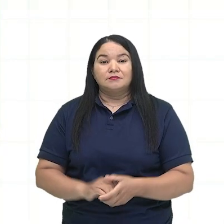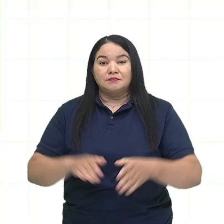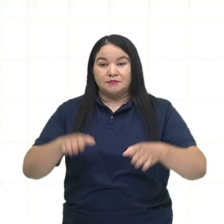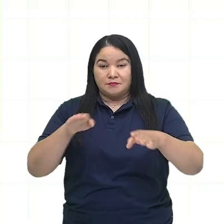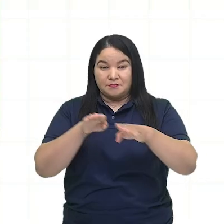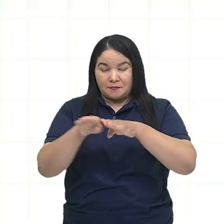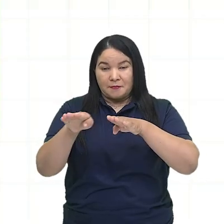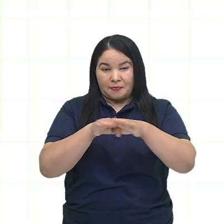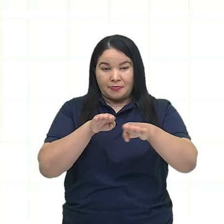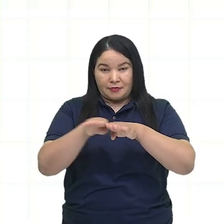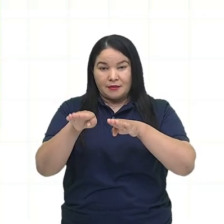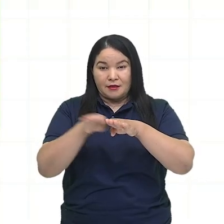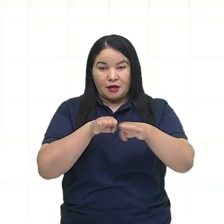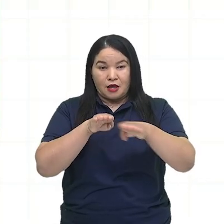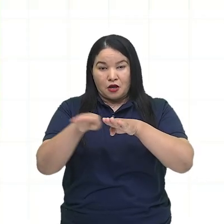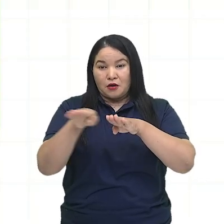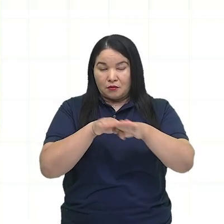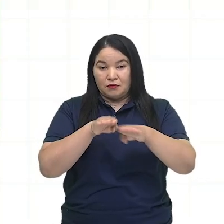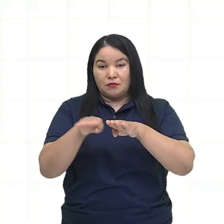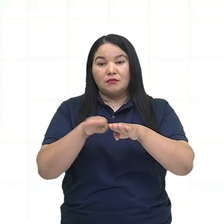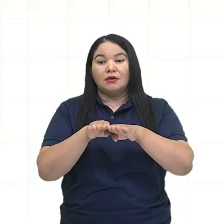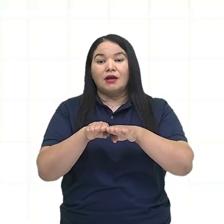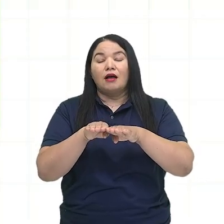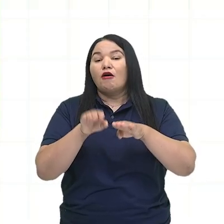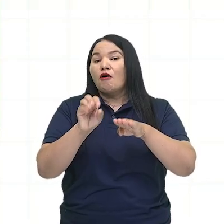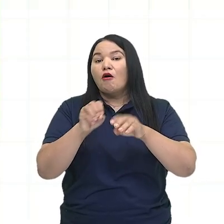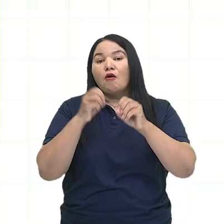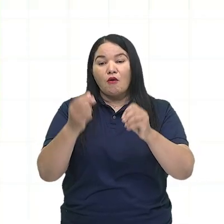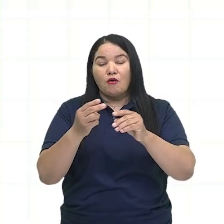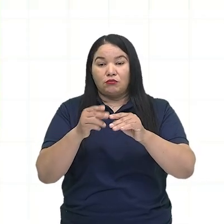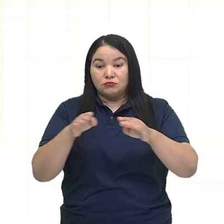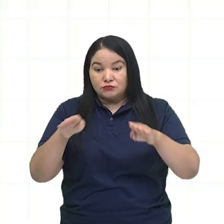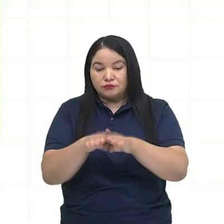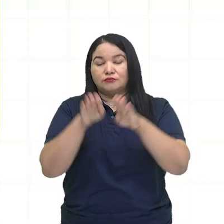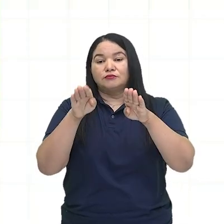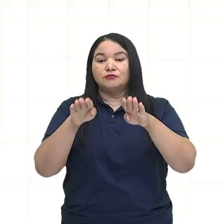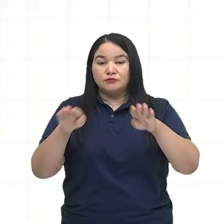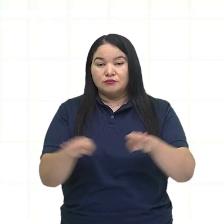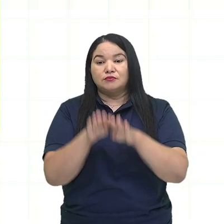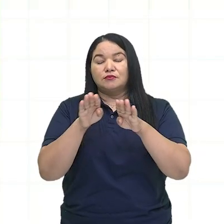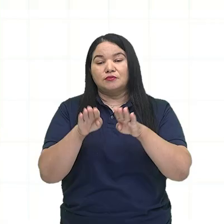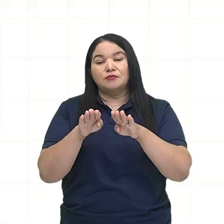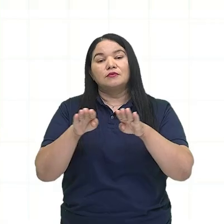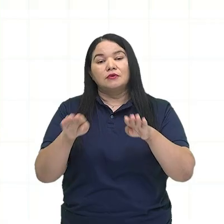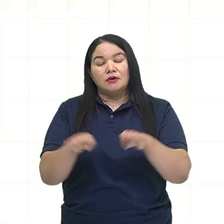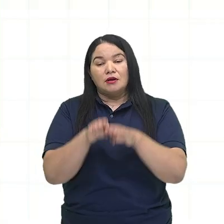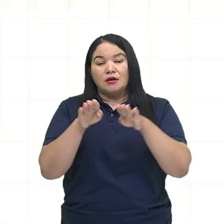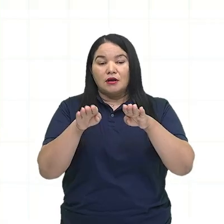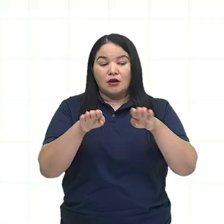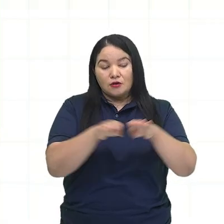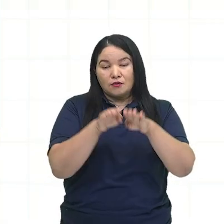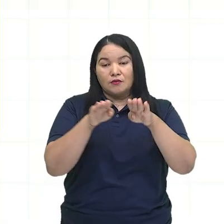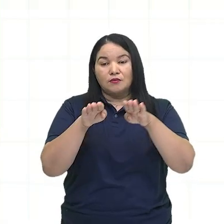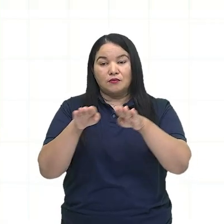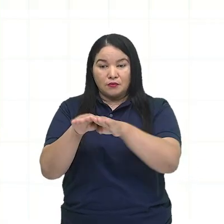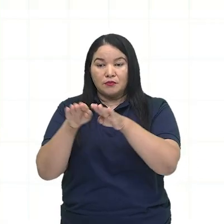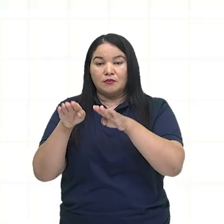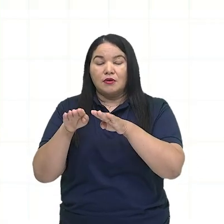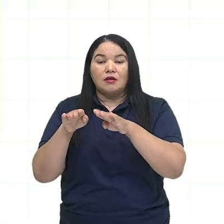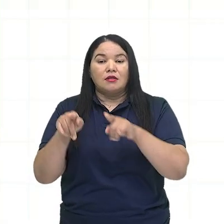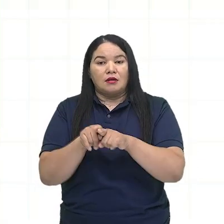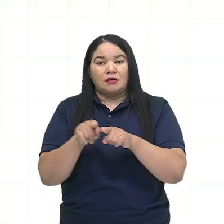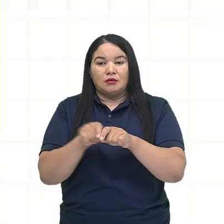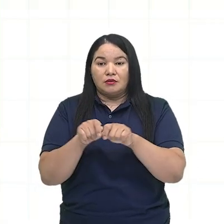placas tectônicas se raspam ou se encaixam bruscamente, né, umas às outras,